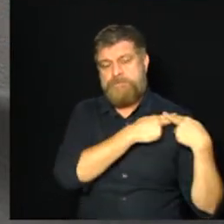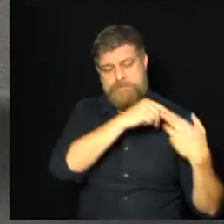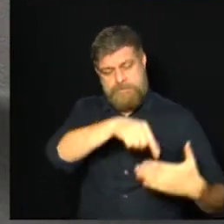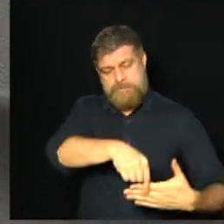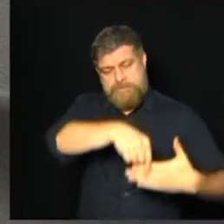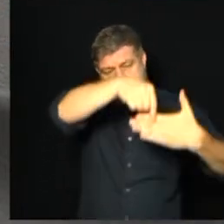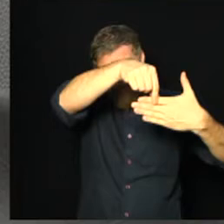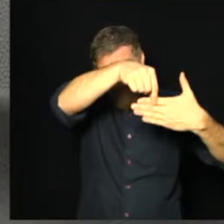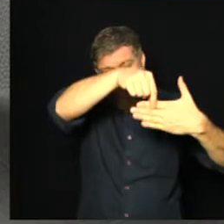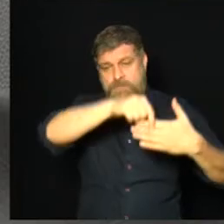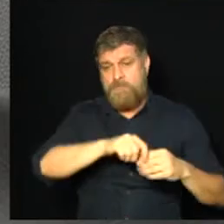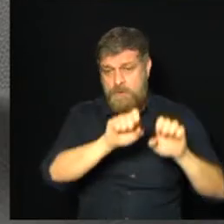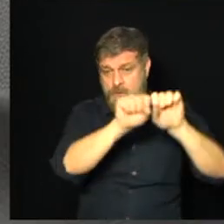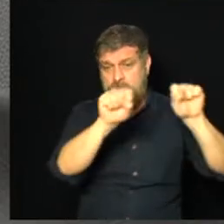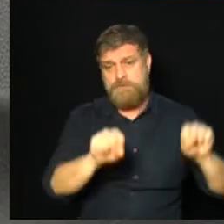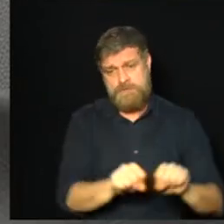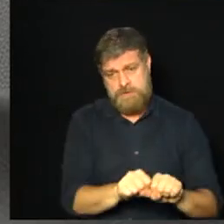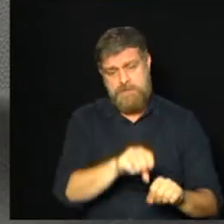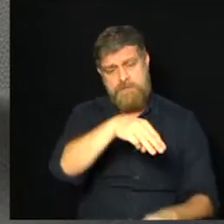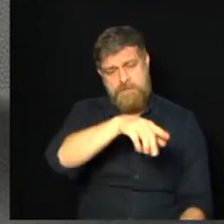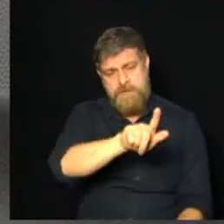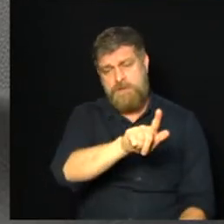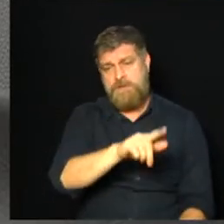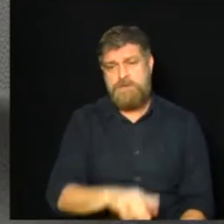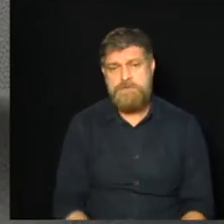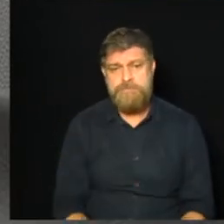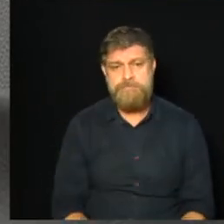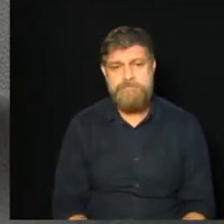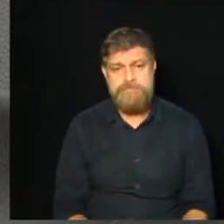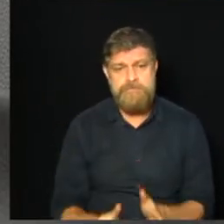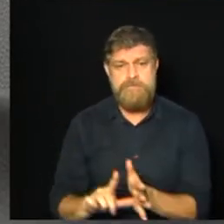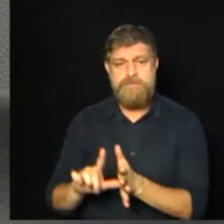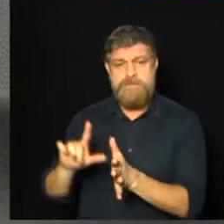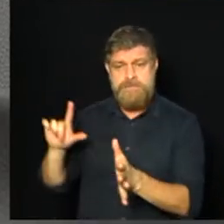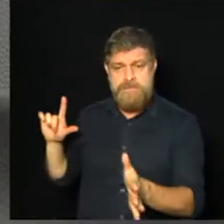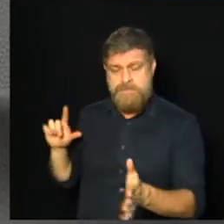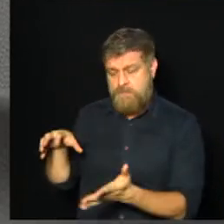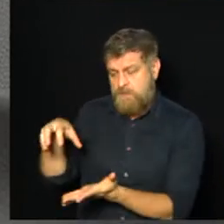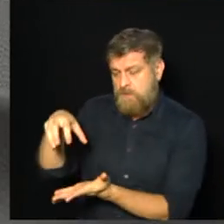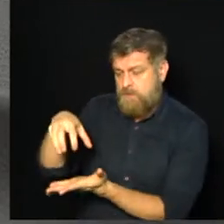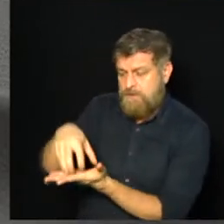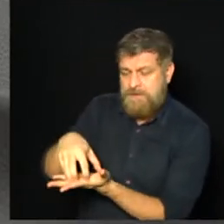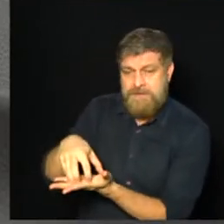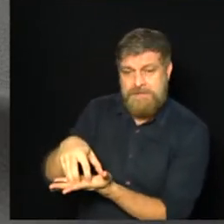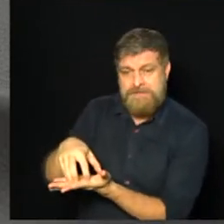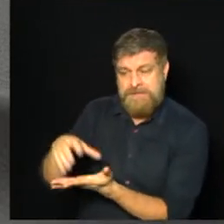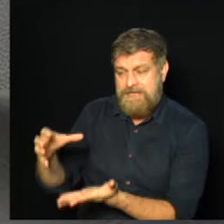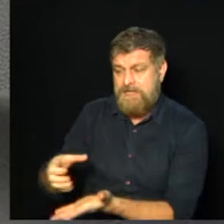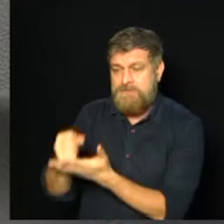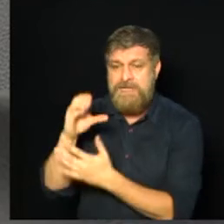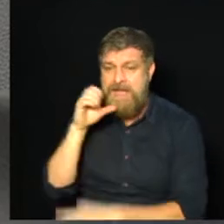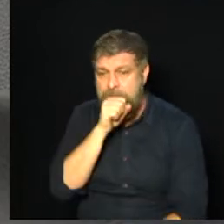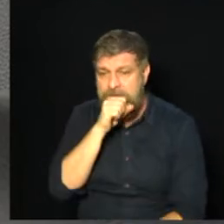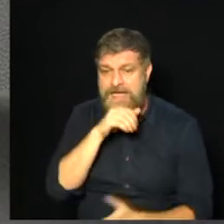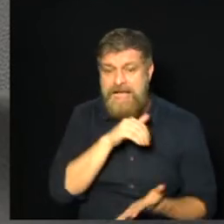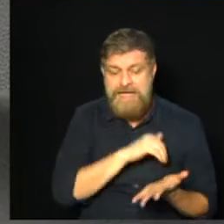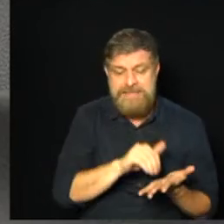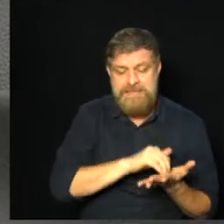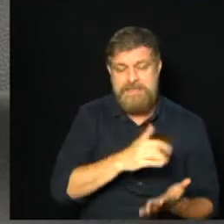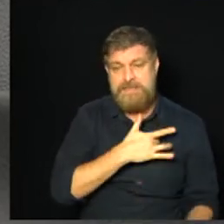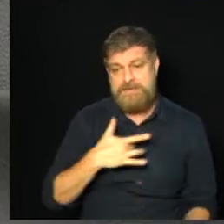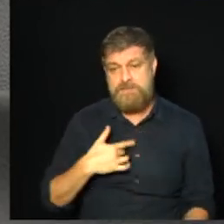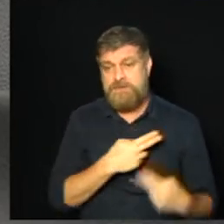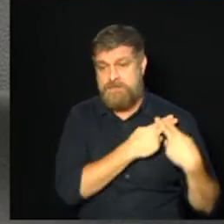da Rede Mário Gatti. Anteriormente, os PAs eram vinculados à Secretaria Municipal de Saúde.